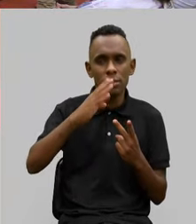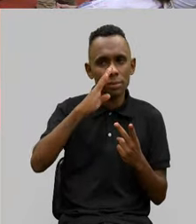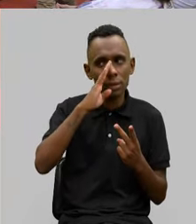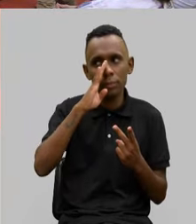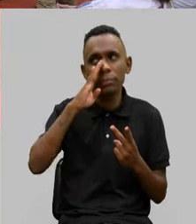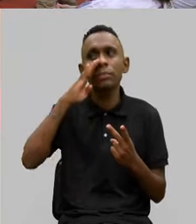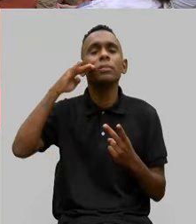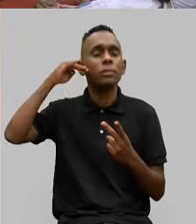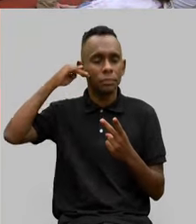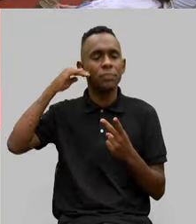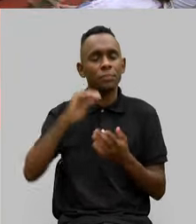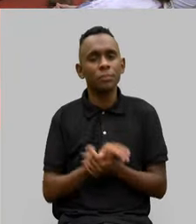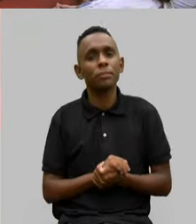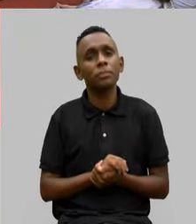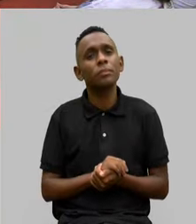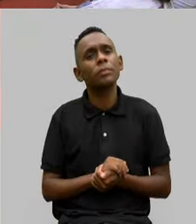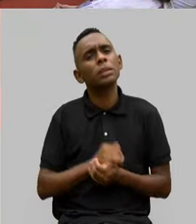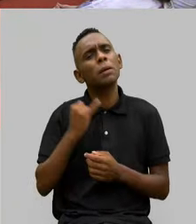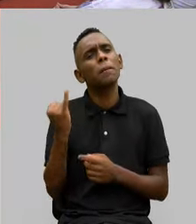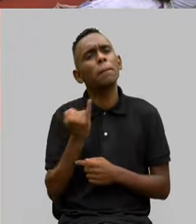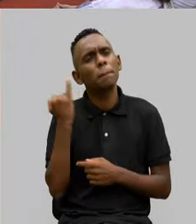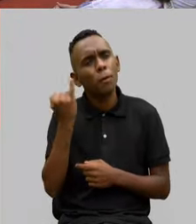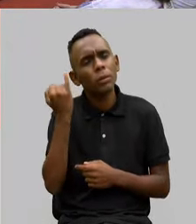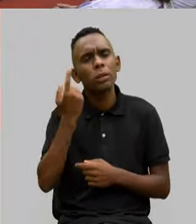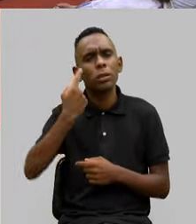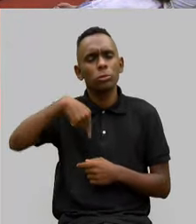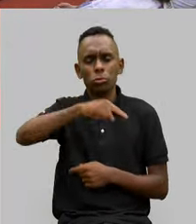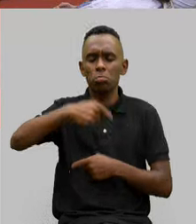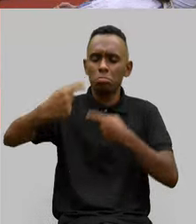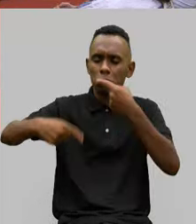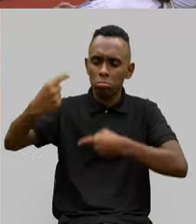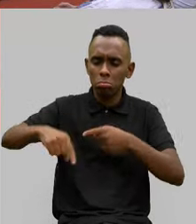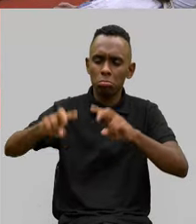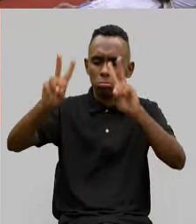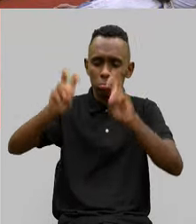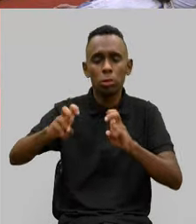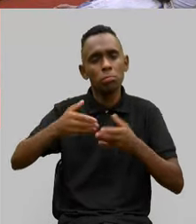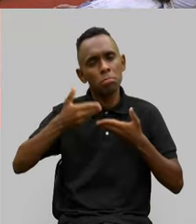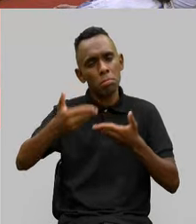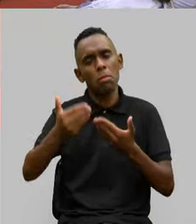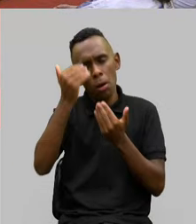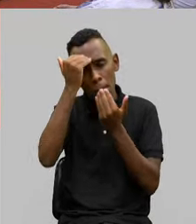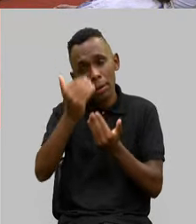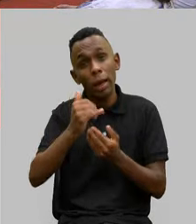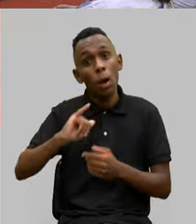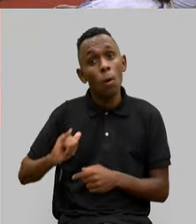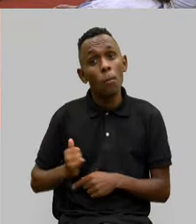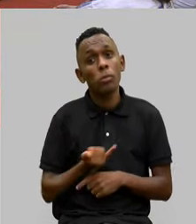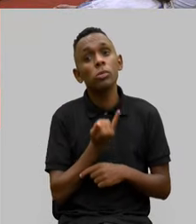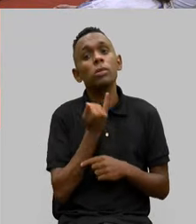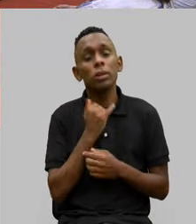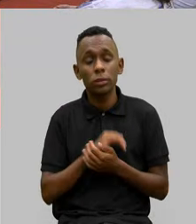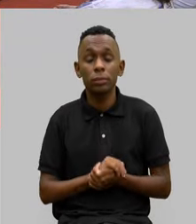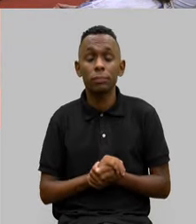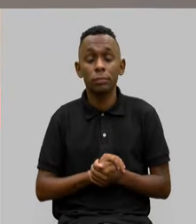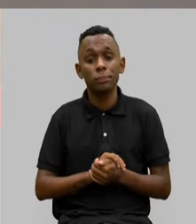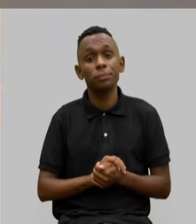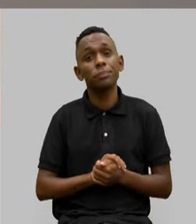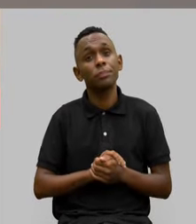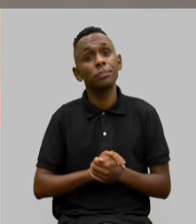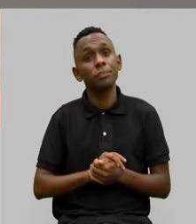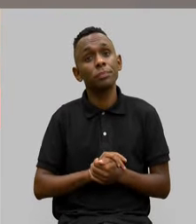oportunidade né tão importante da gente debater esse tema né o convite e essa oportunidade na verdade